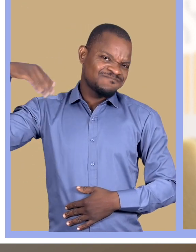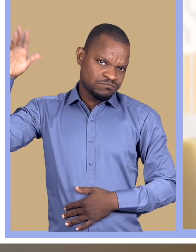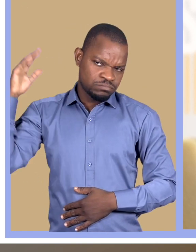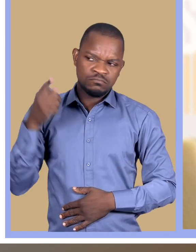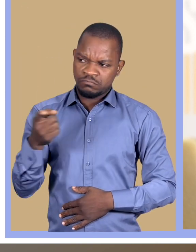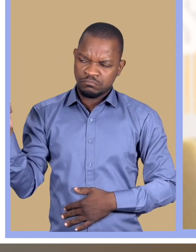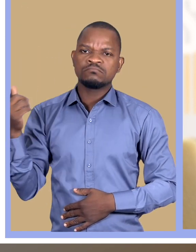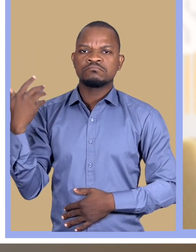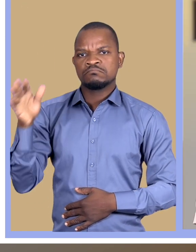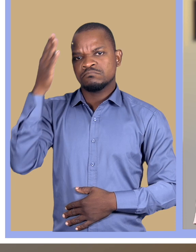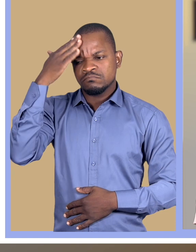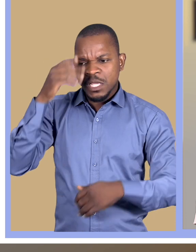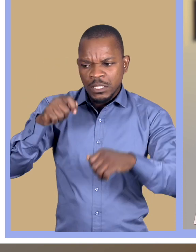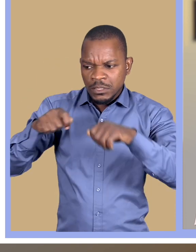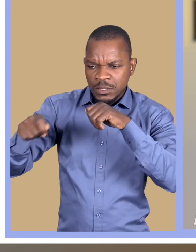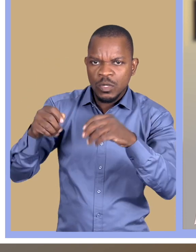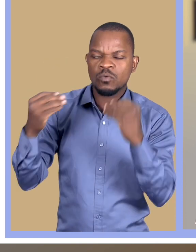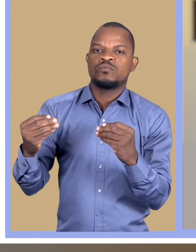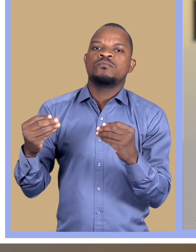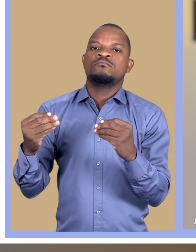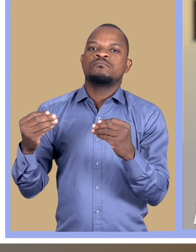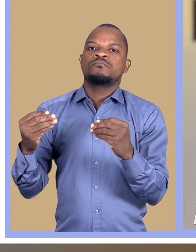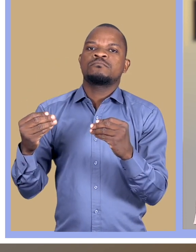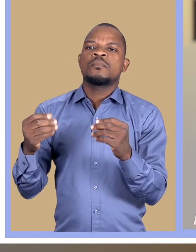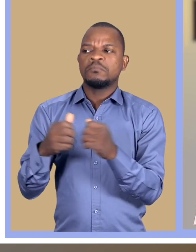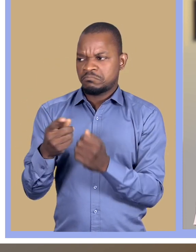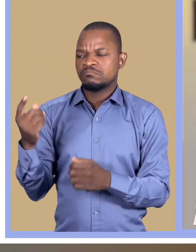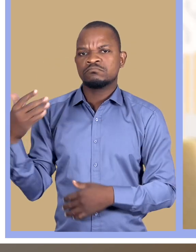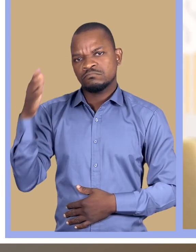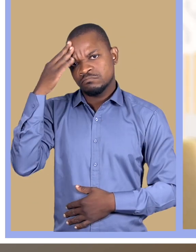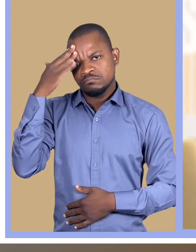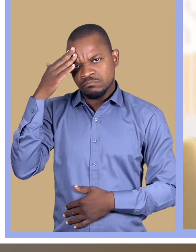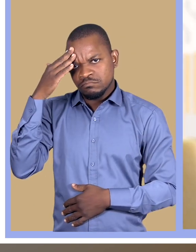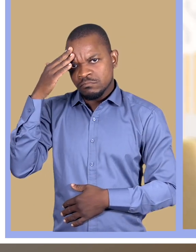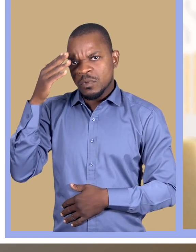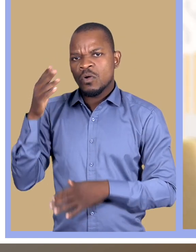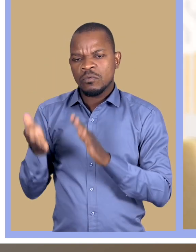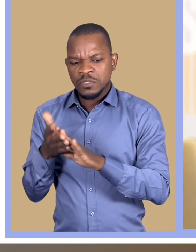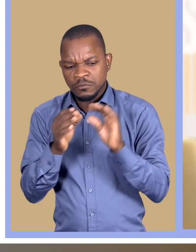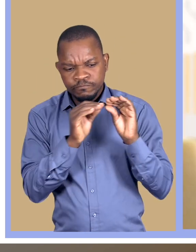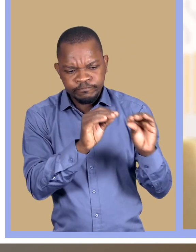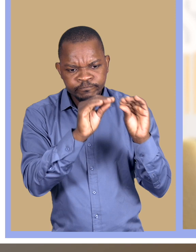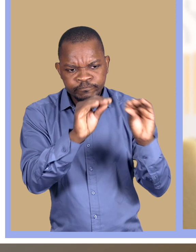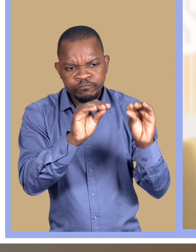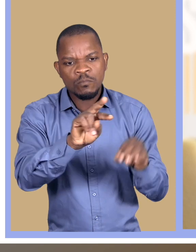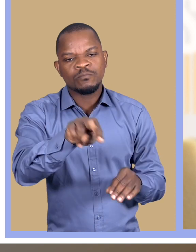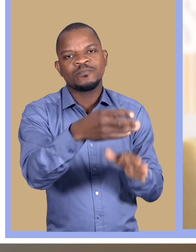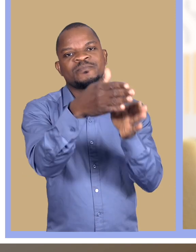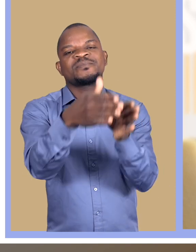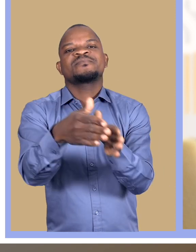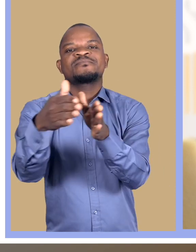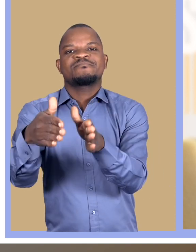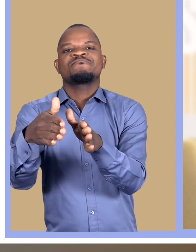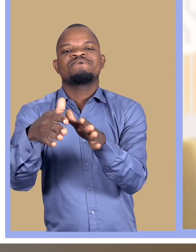ambiental, ainda que não seja tão modernizado. Exato. Mas eles tinham isso e passava-se de pai para o filho, do avô para o